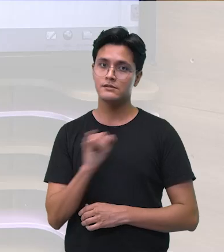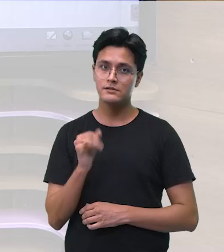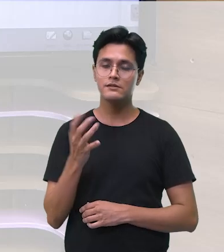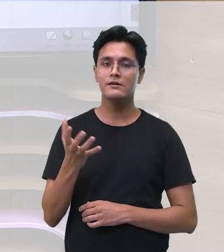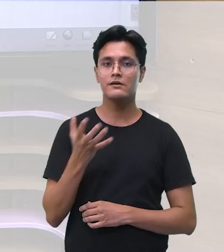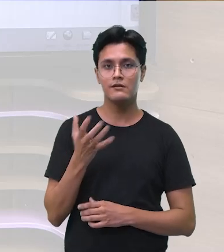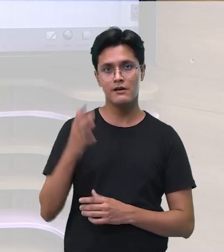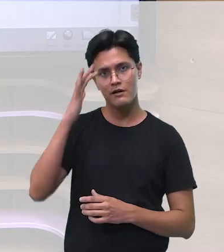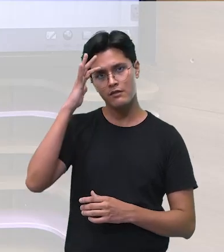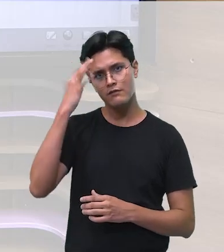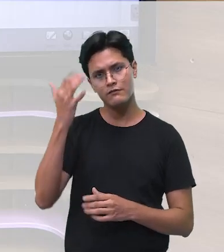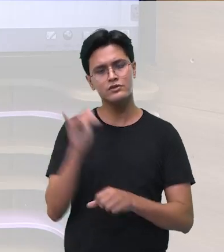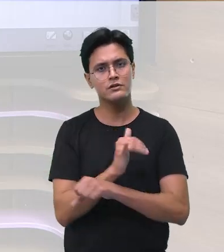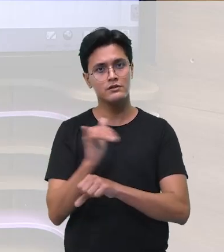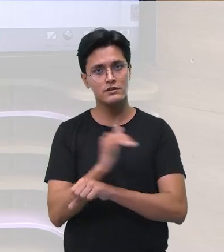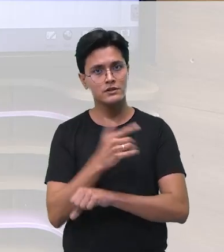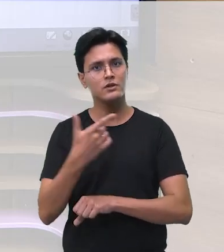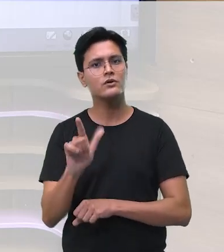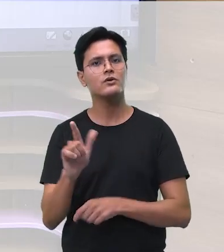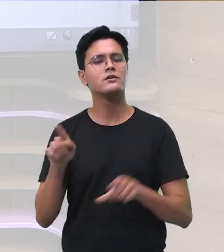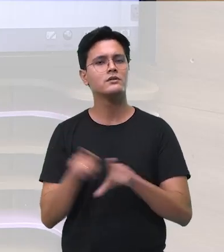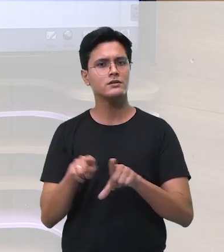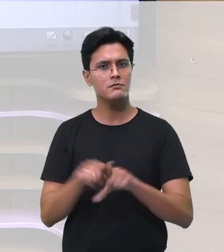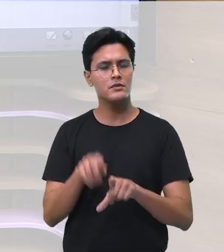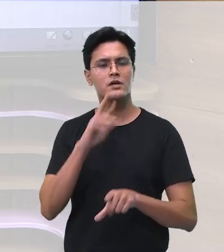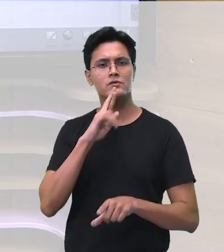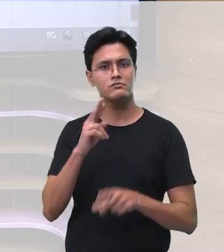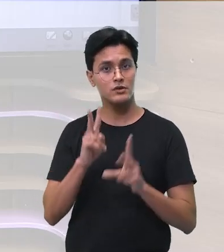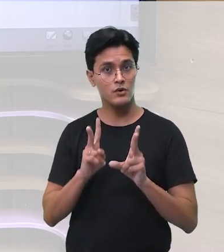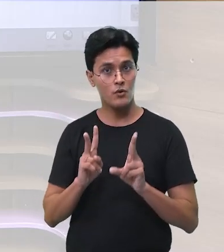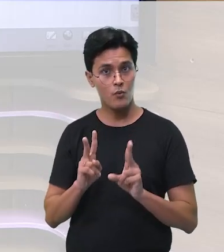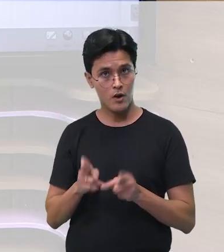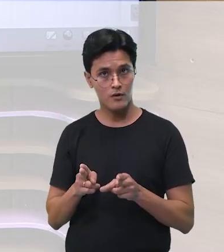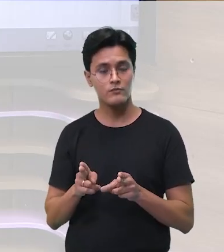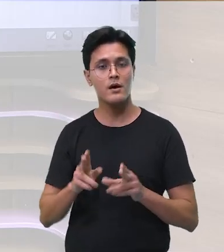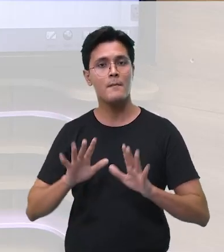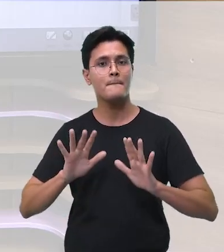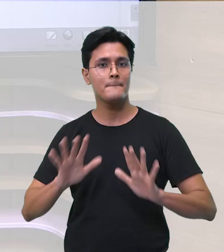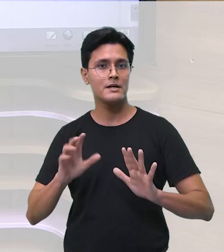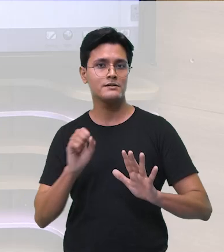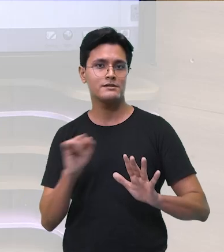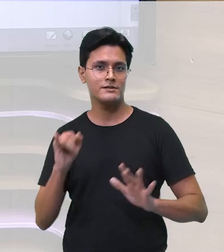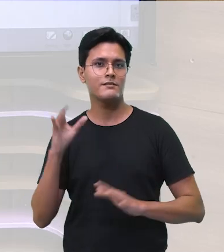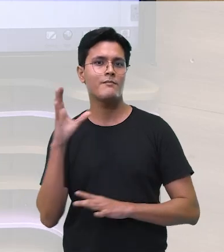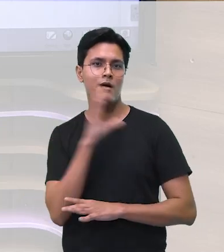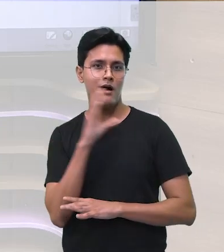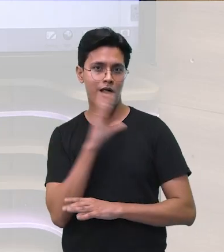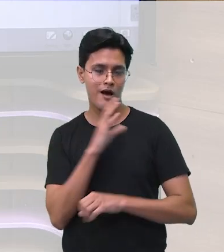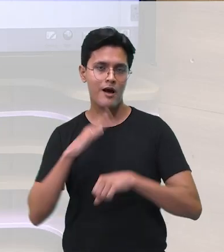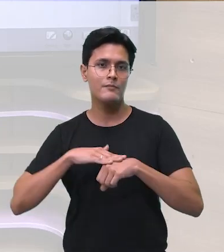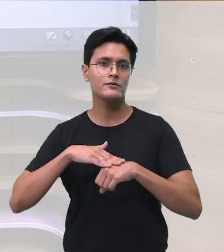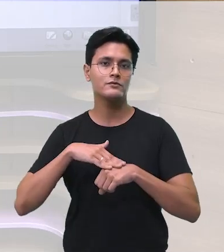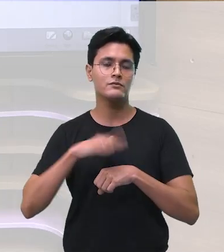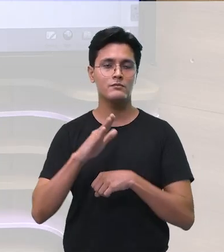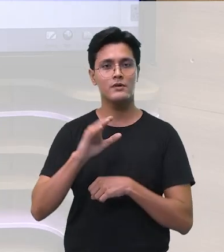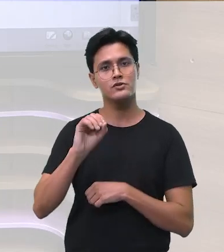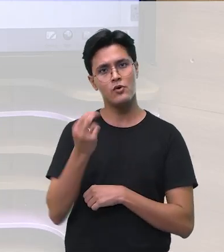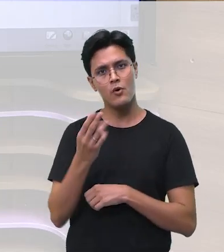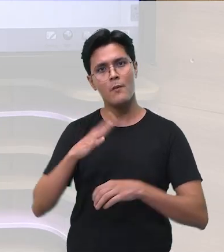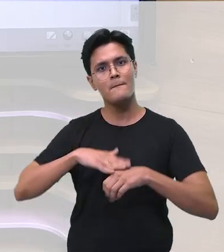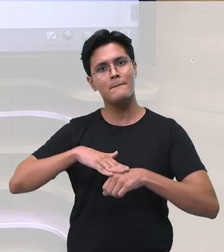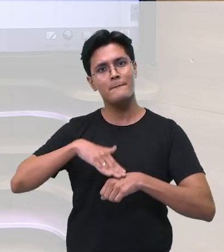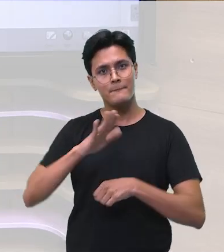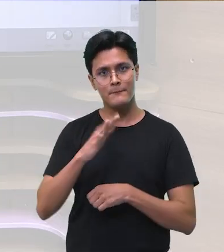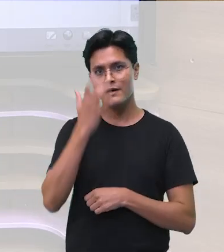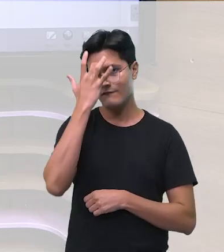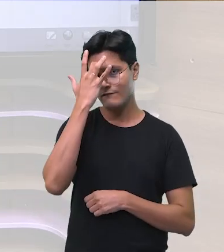quisesse resolver de uma outra forma, também daria o mesmo resultado, mas quanto mais rápido, né, ou quanto mais fácil